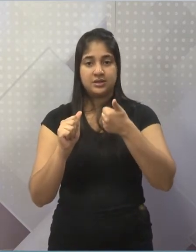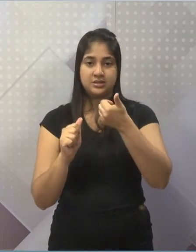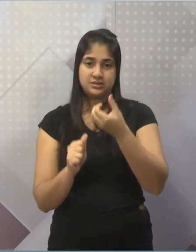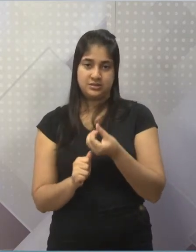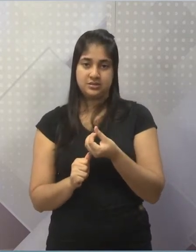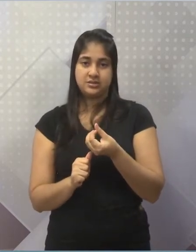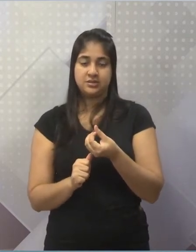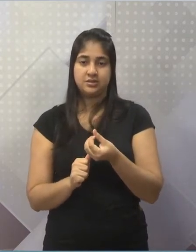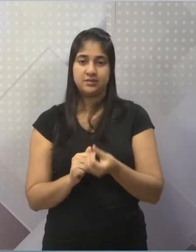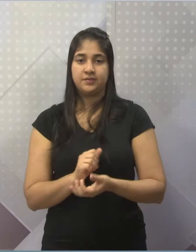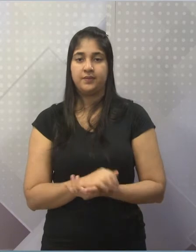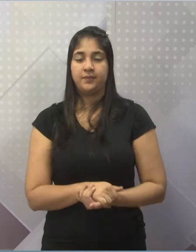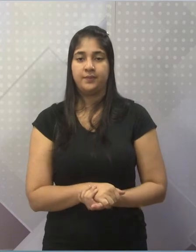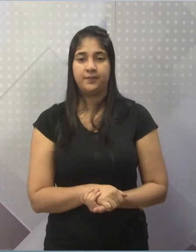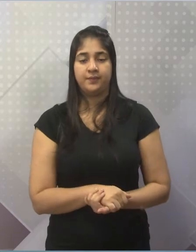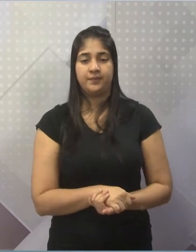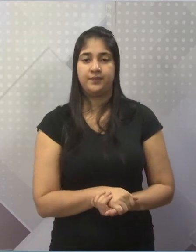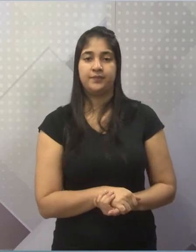16.